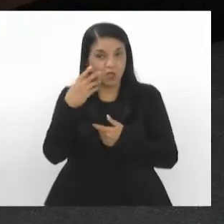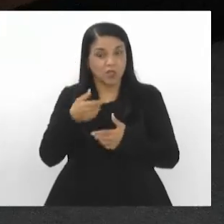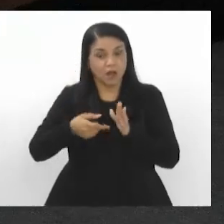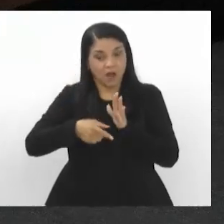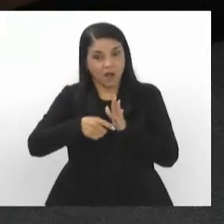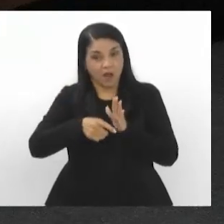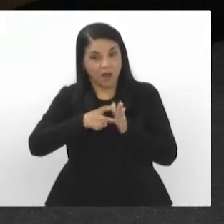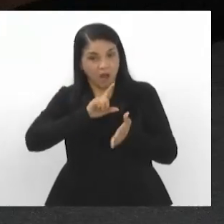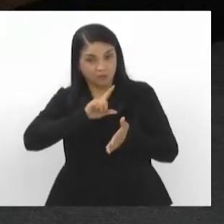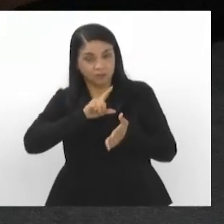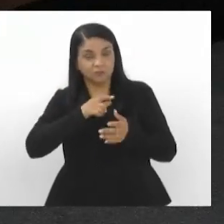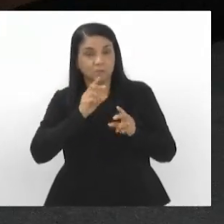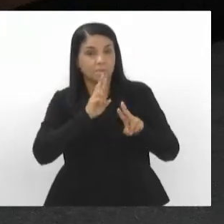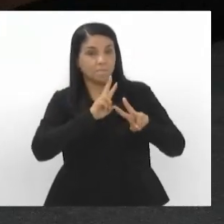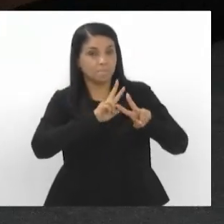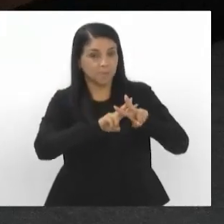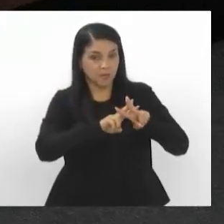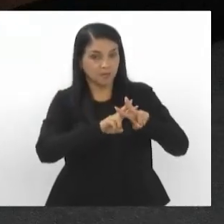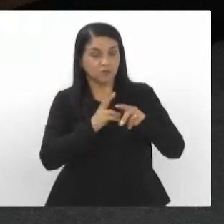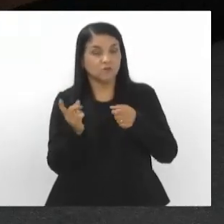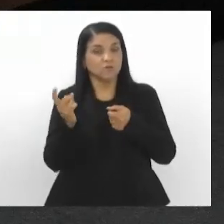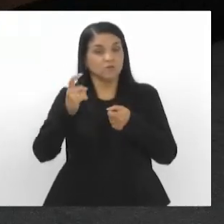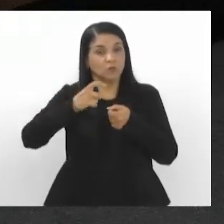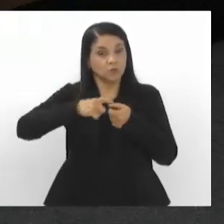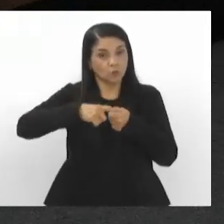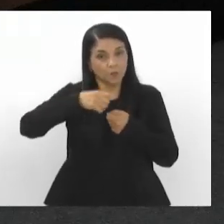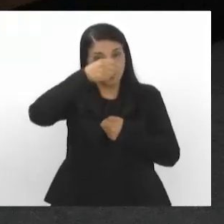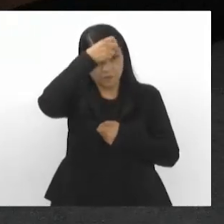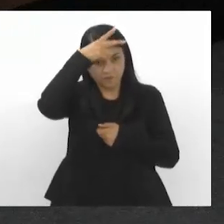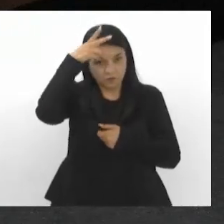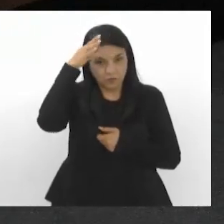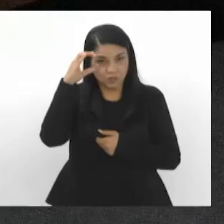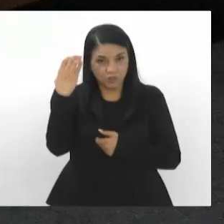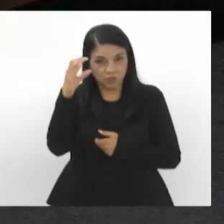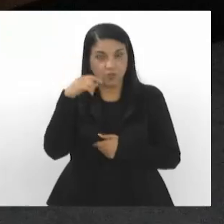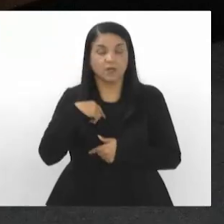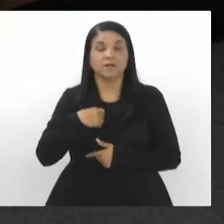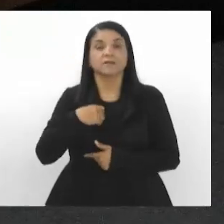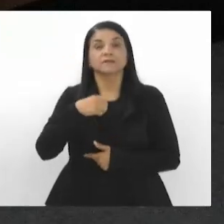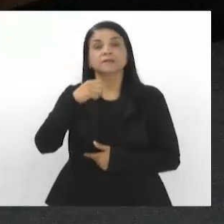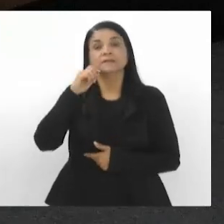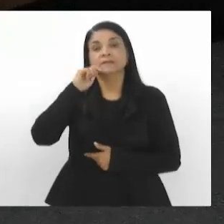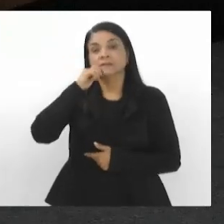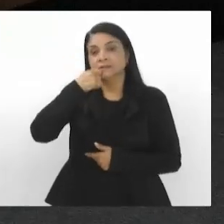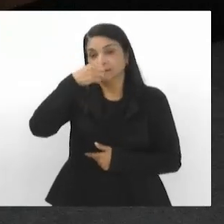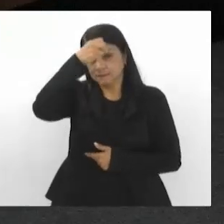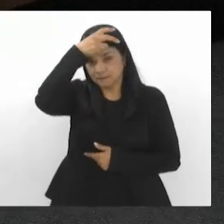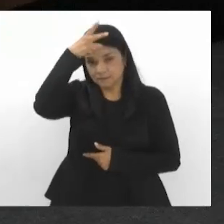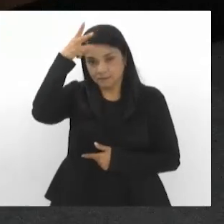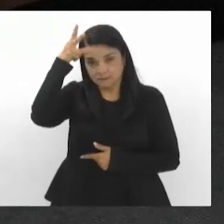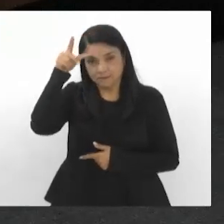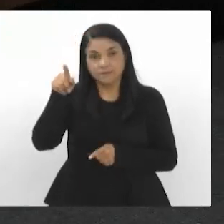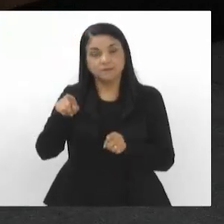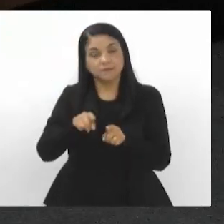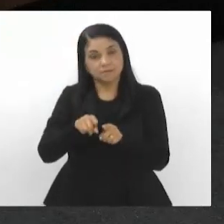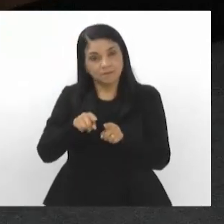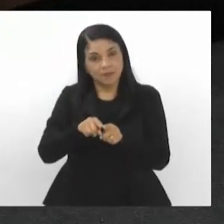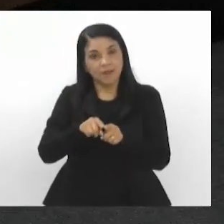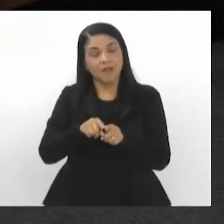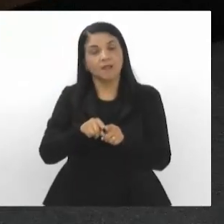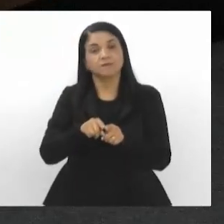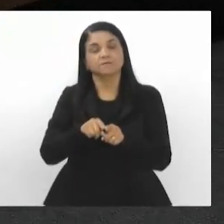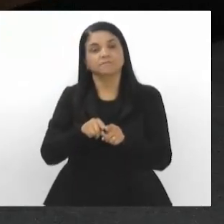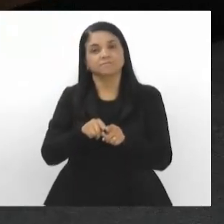de corrupção, voltou à cena do crime na prefeitura de Niterói. O seu Eduardo Paes, que infelizmente foi reconduzido também à cena